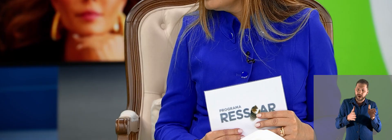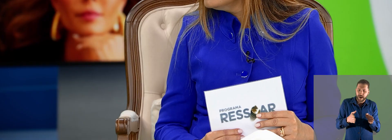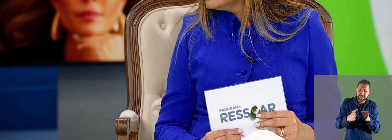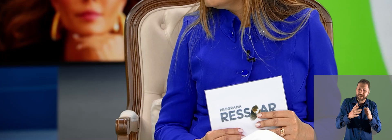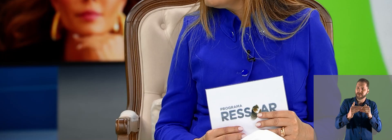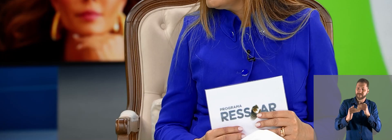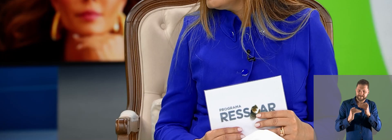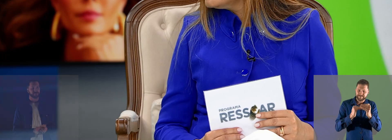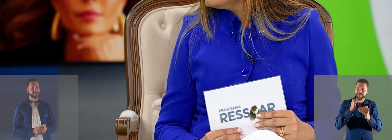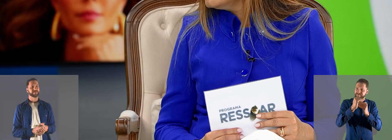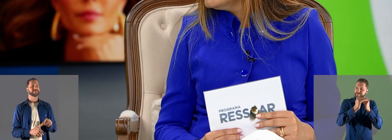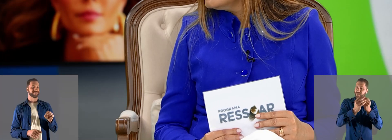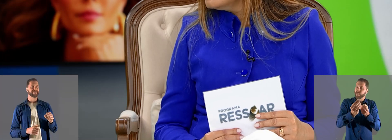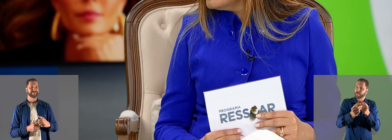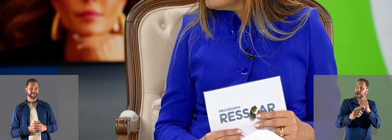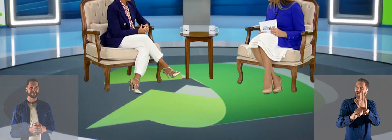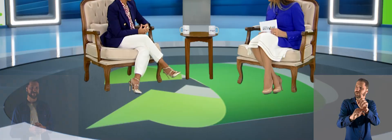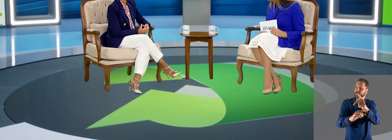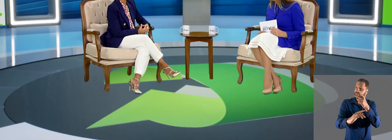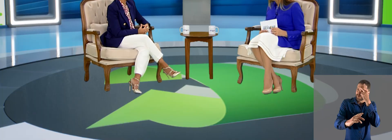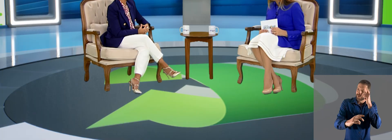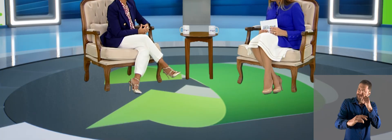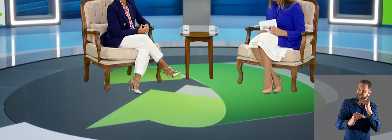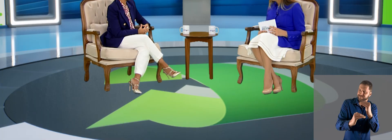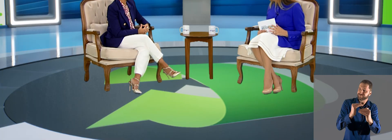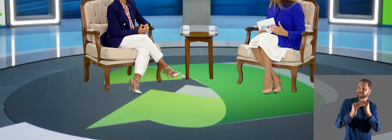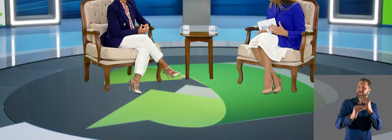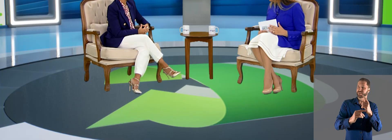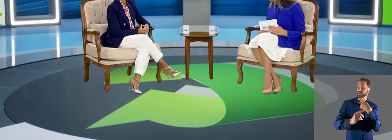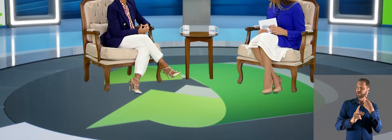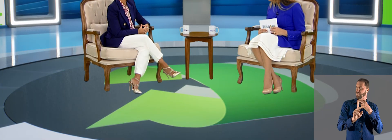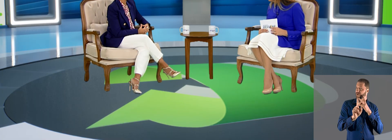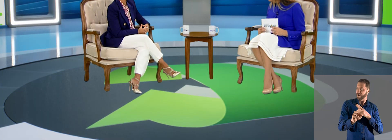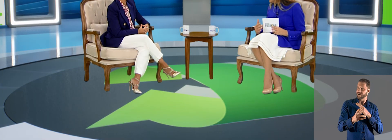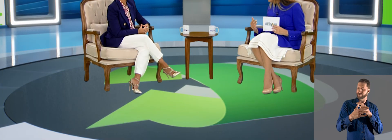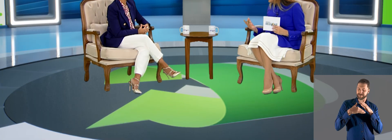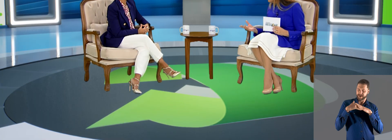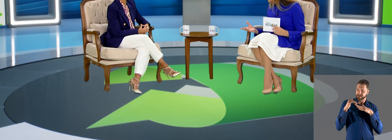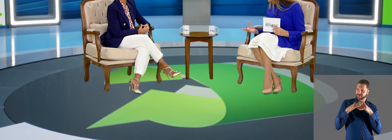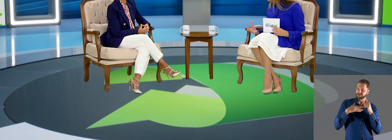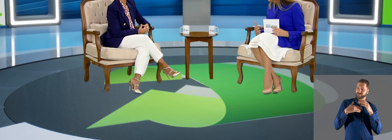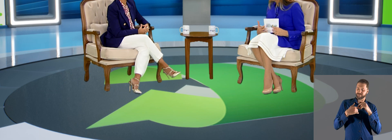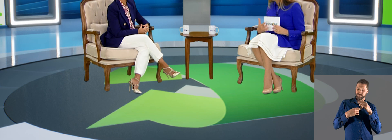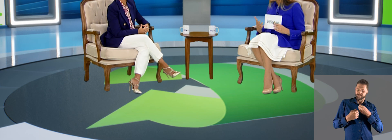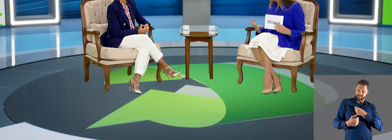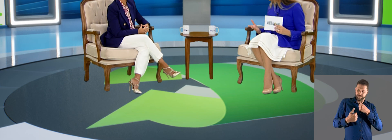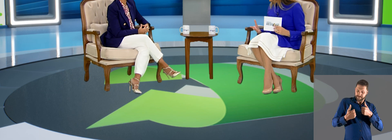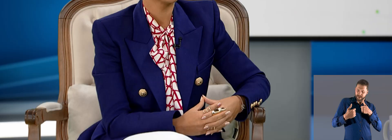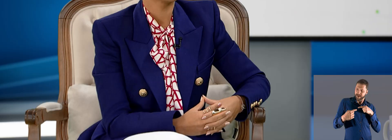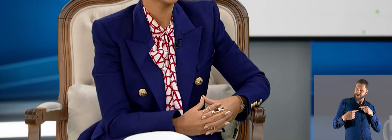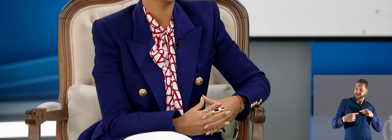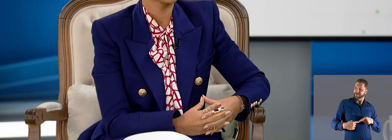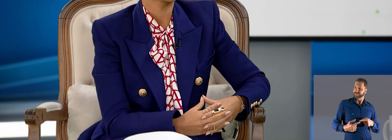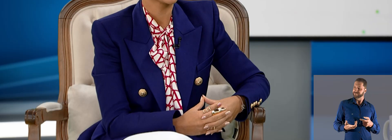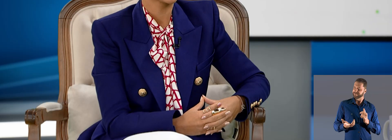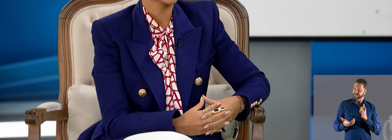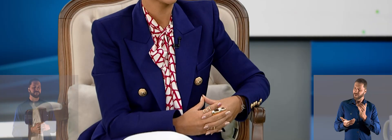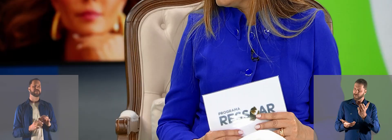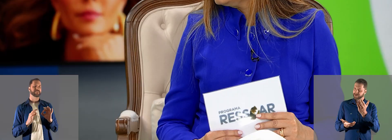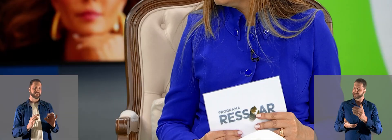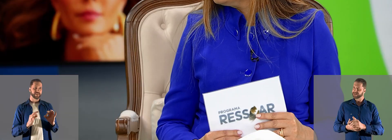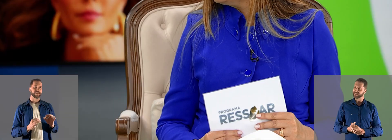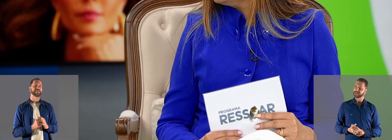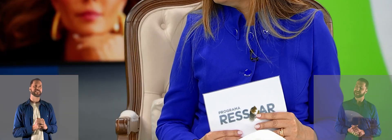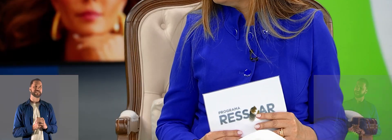especial e com tanta experiência de vida para que a gente também Receba isso e a gente pratique a gente continue